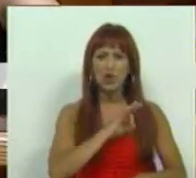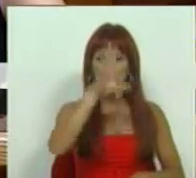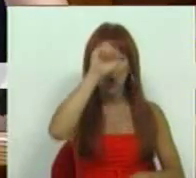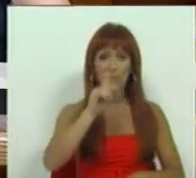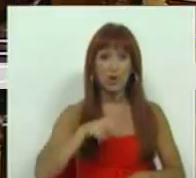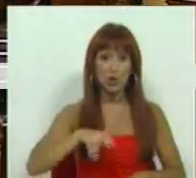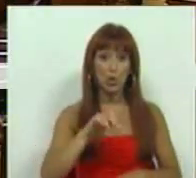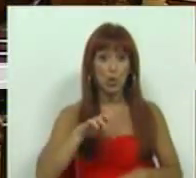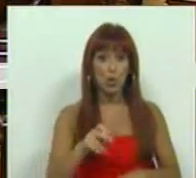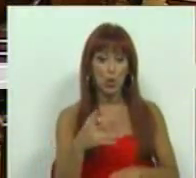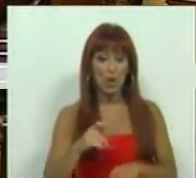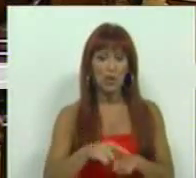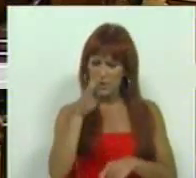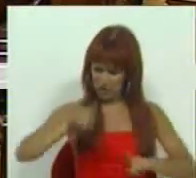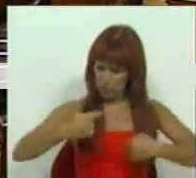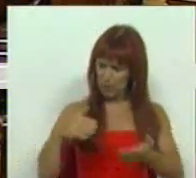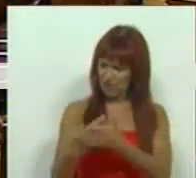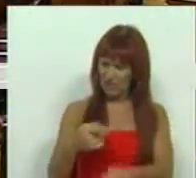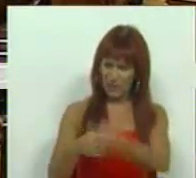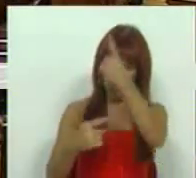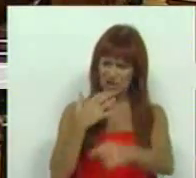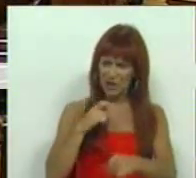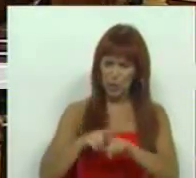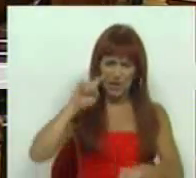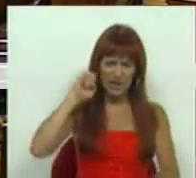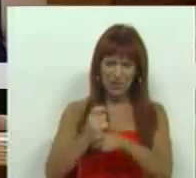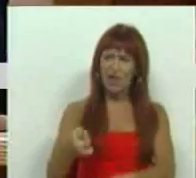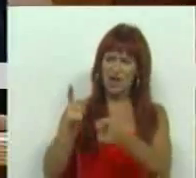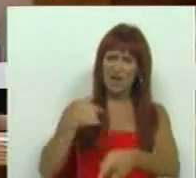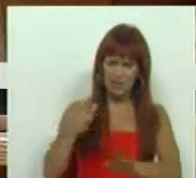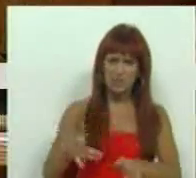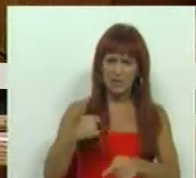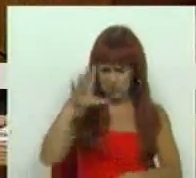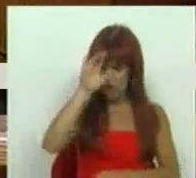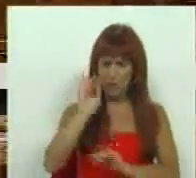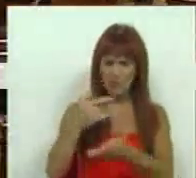Sr. Ministro Nuno Crato que aplica a si próprio o seu lema, rigor e exigência. É isso que precisamos do Ministério da Educação. Muito obrigada.